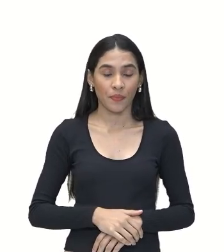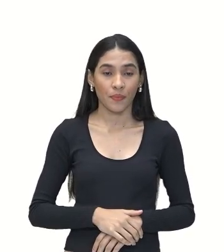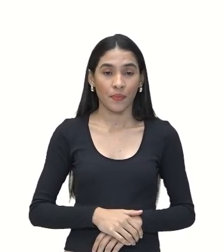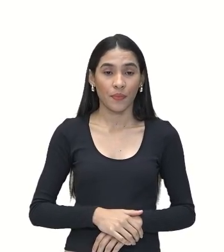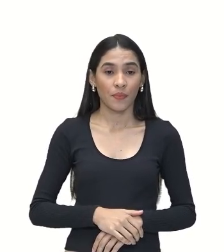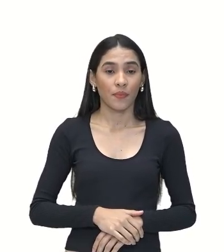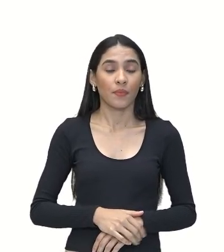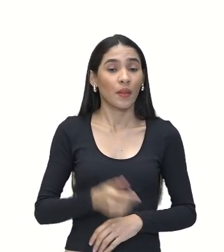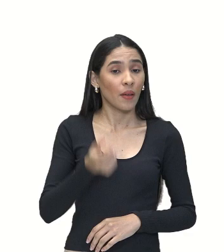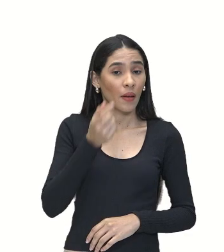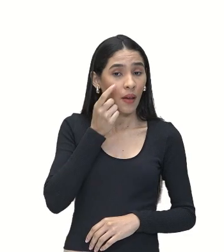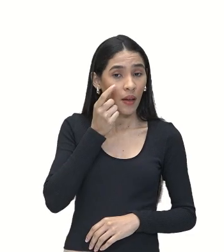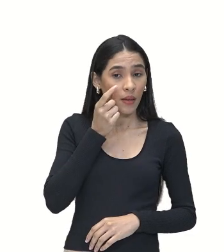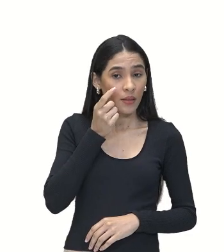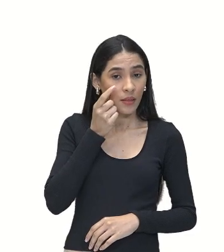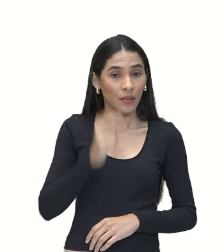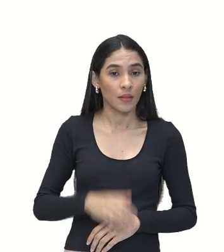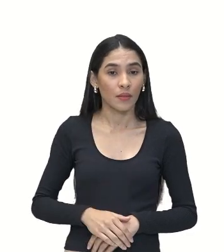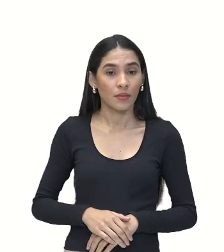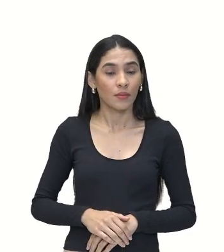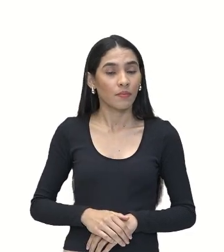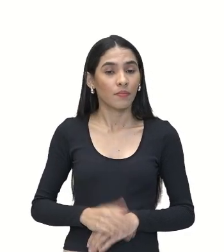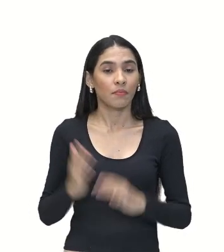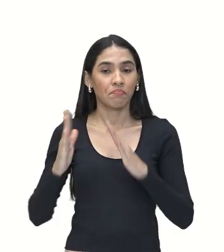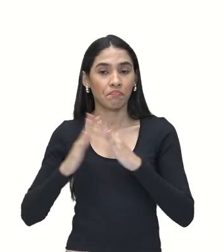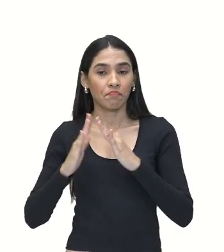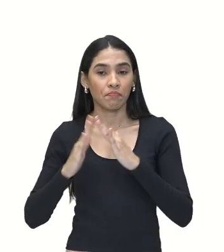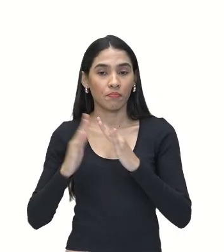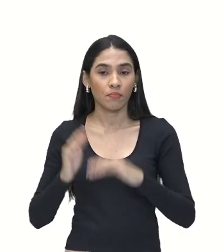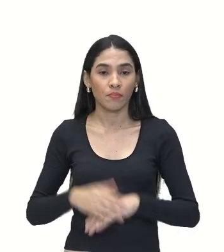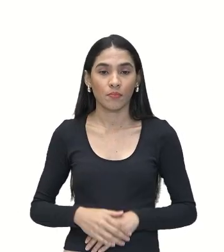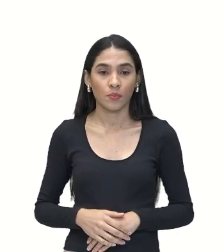assiste em casa,